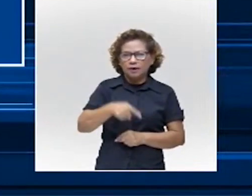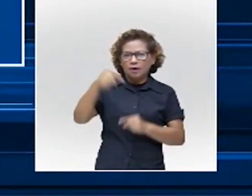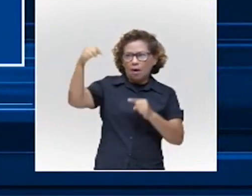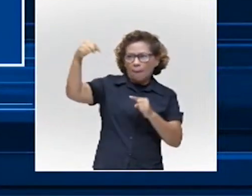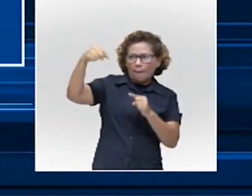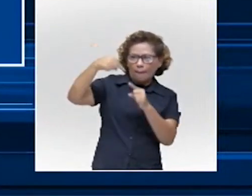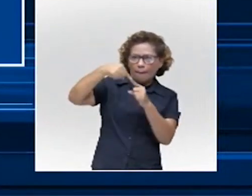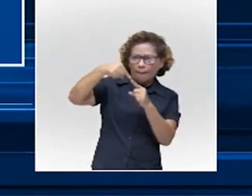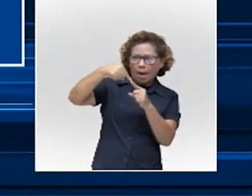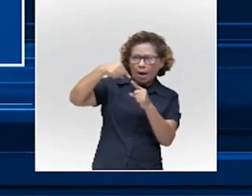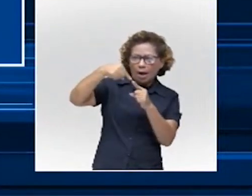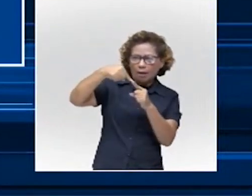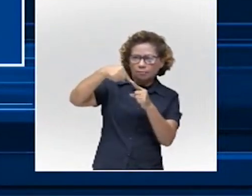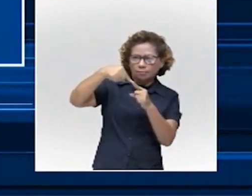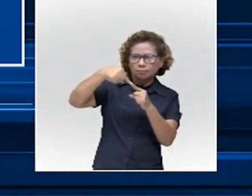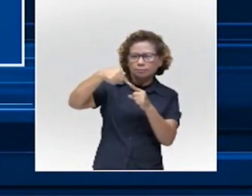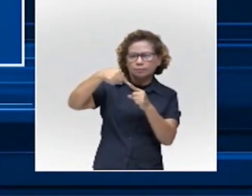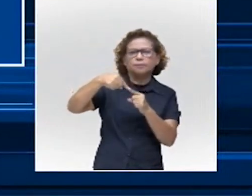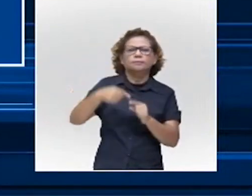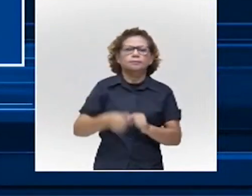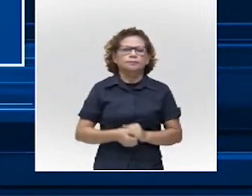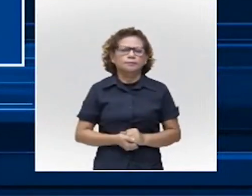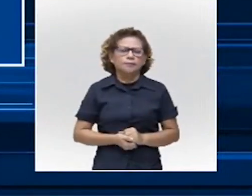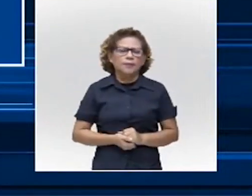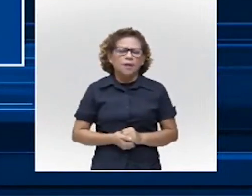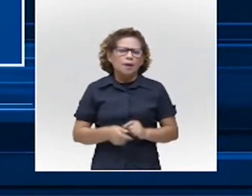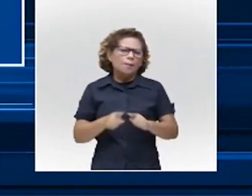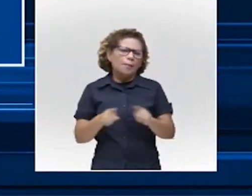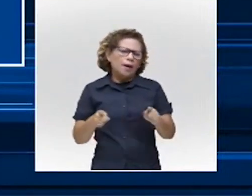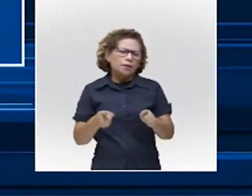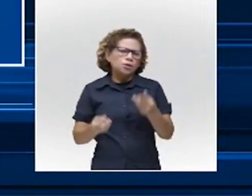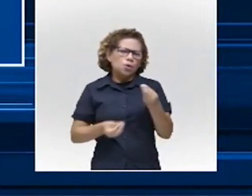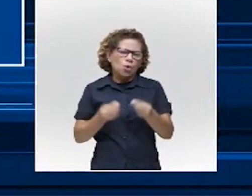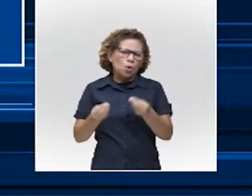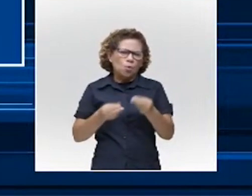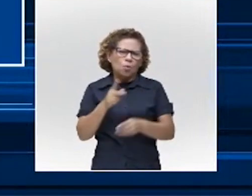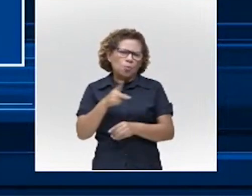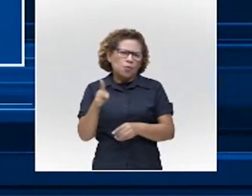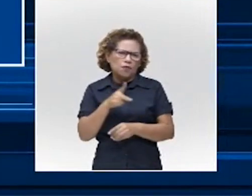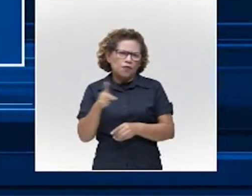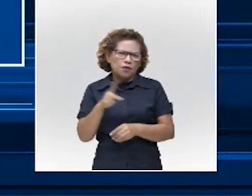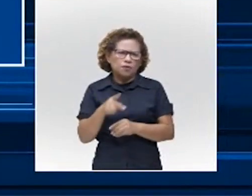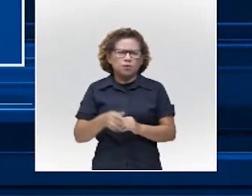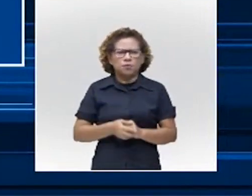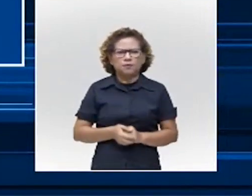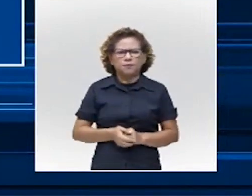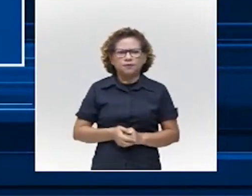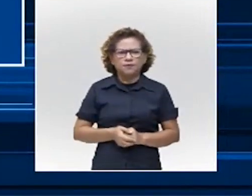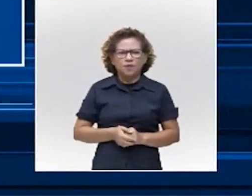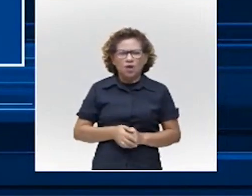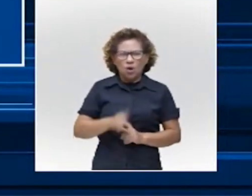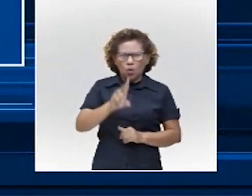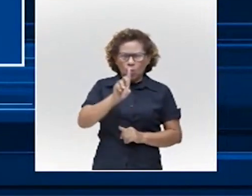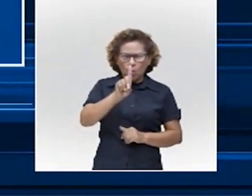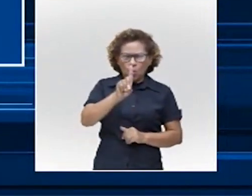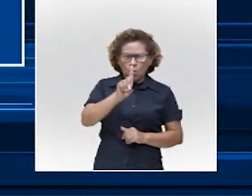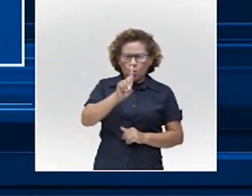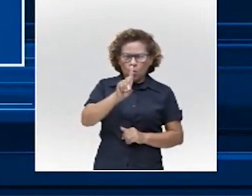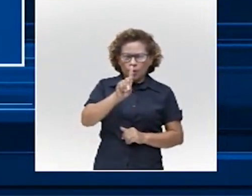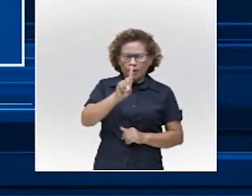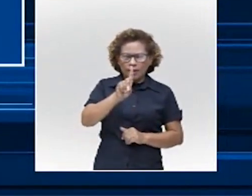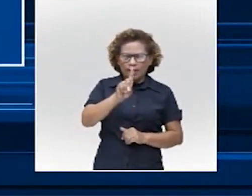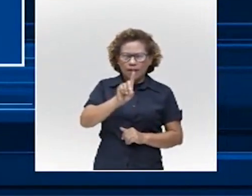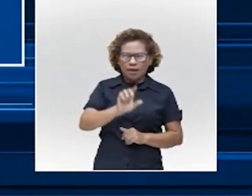que não são vizinhos. Professor, como assim vizinhos? Reparem aqui, desse ponto D para o ponto